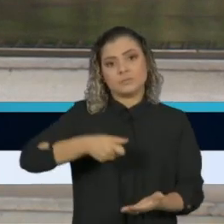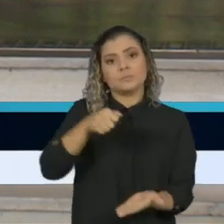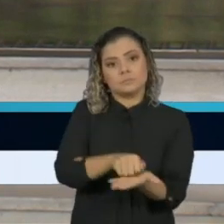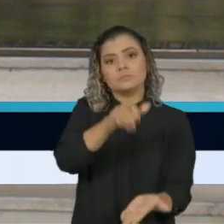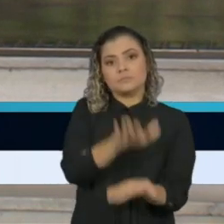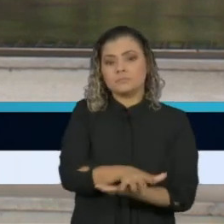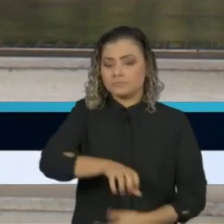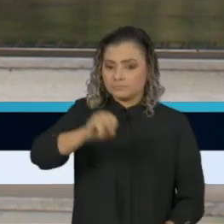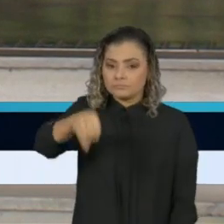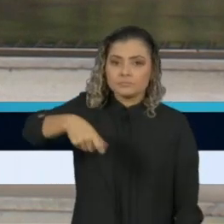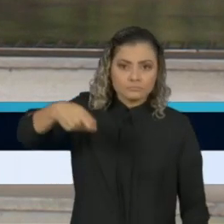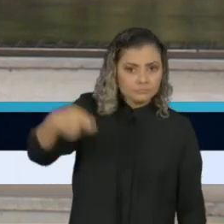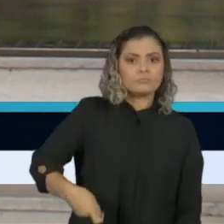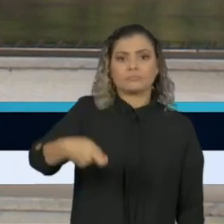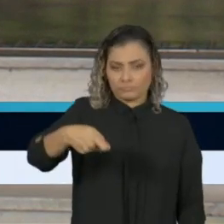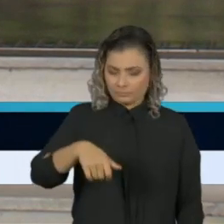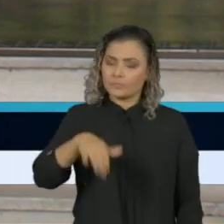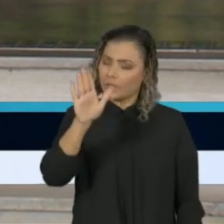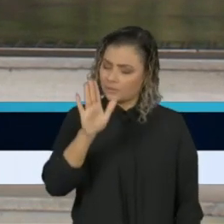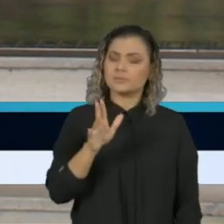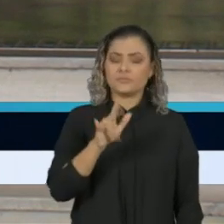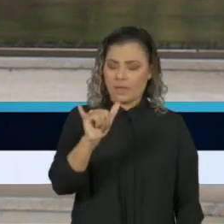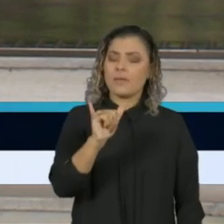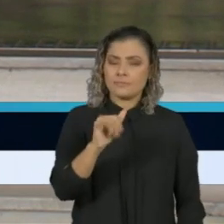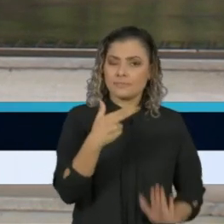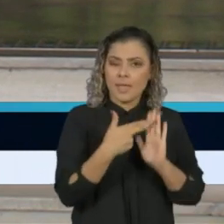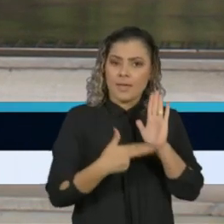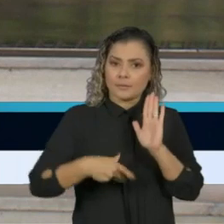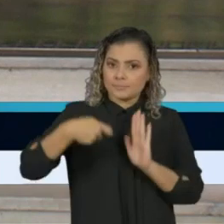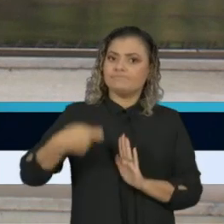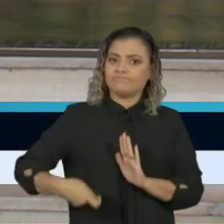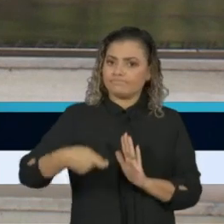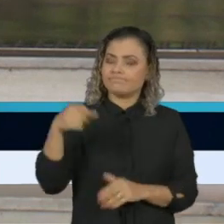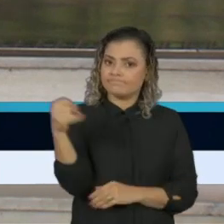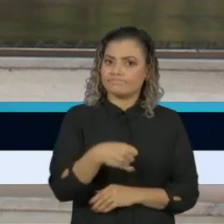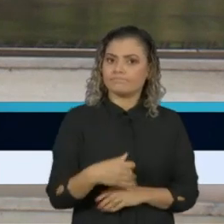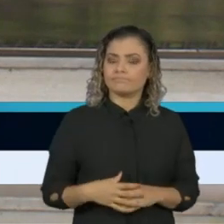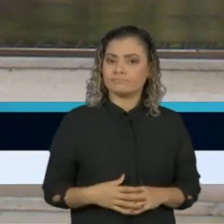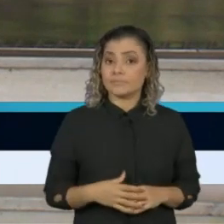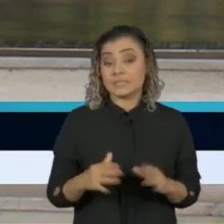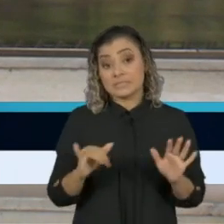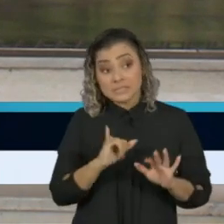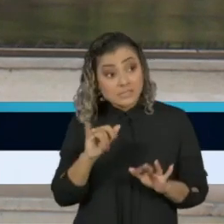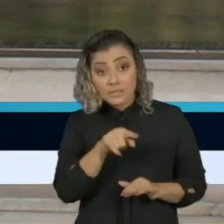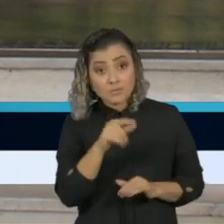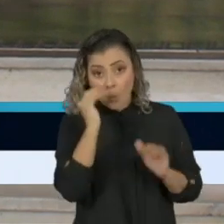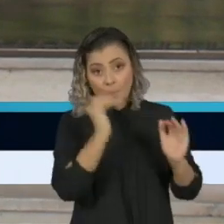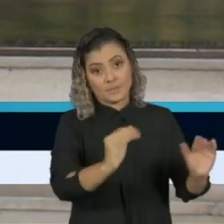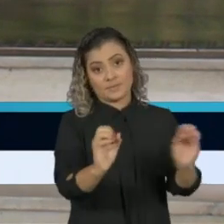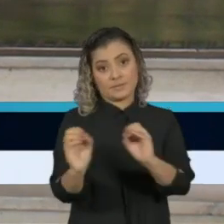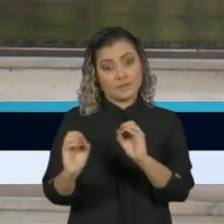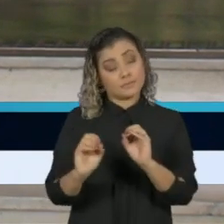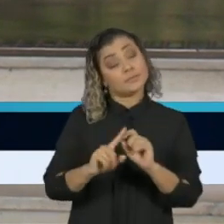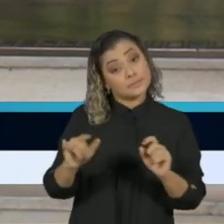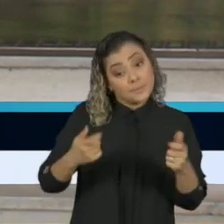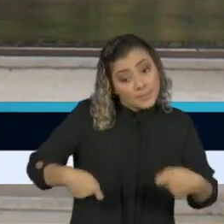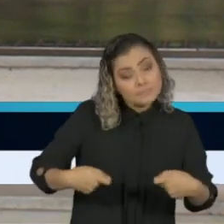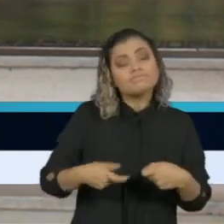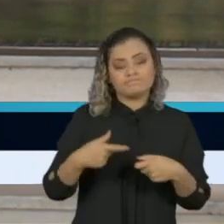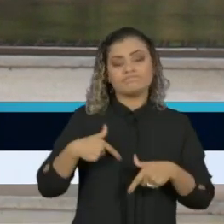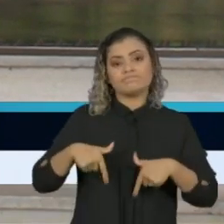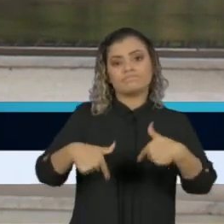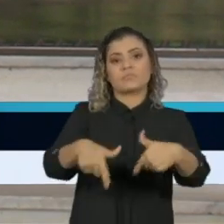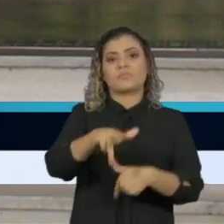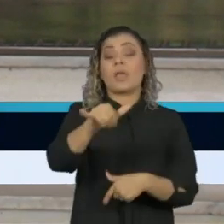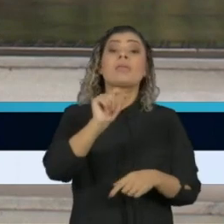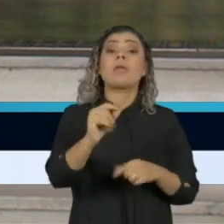em adotar medidas restritivas de maior grau, se isto for necessário. E quem nos ampara